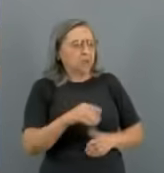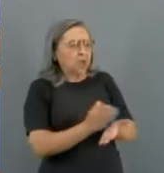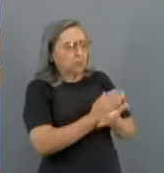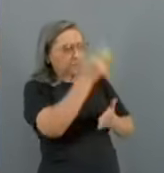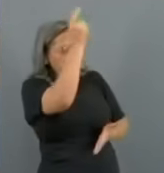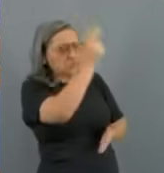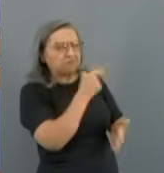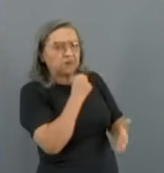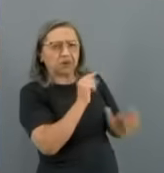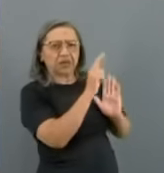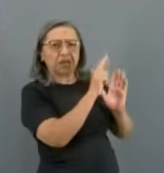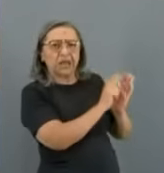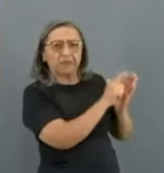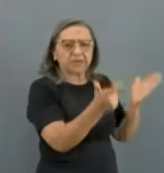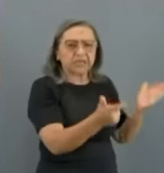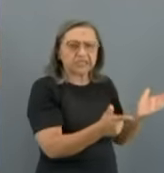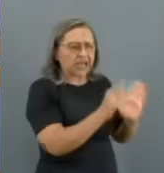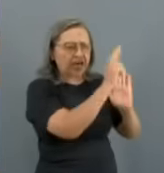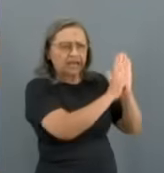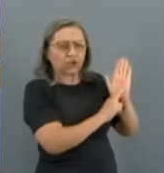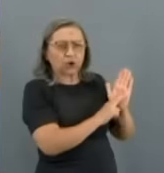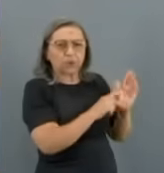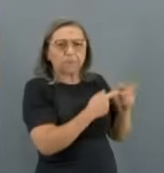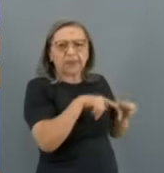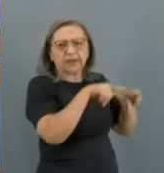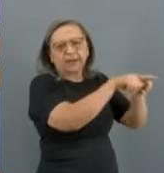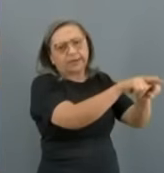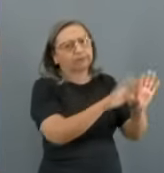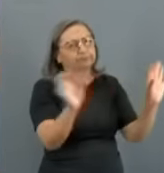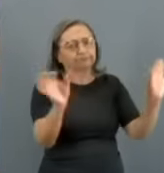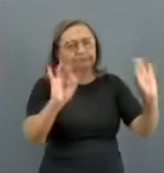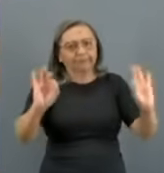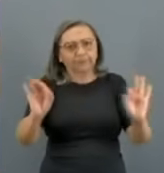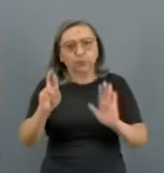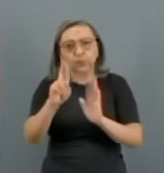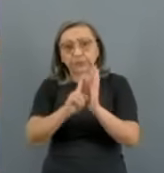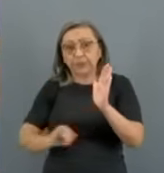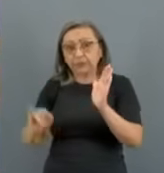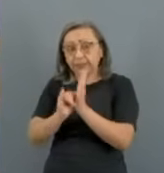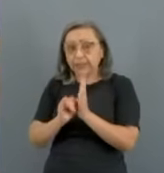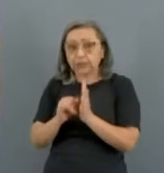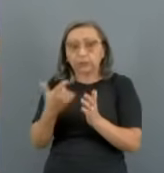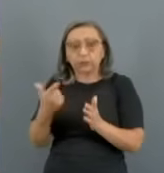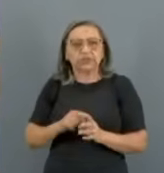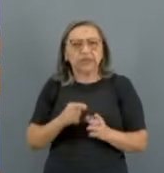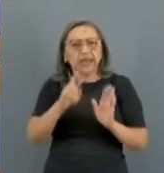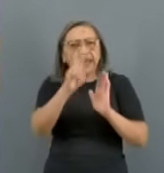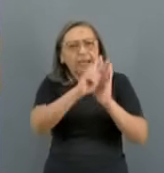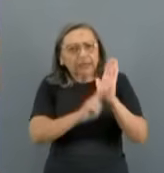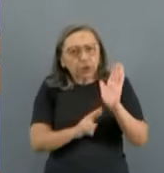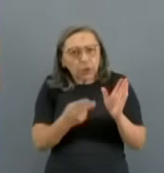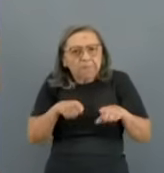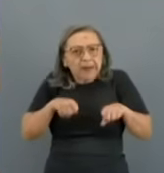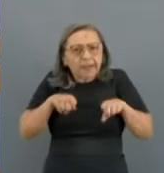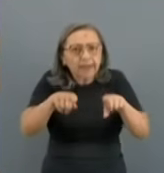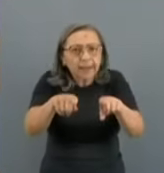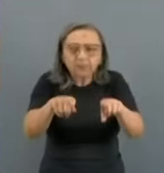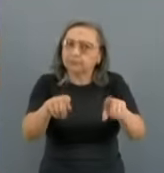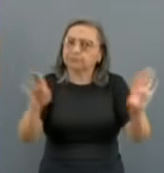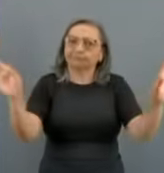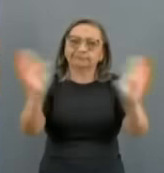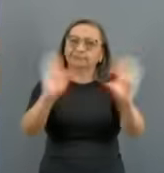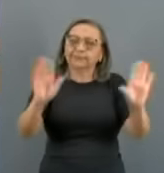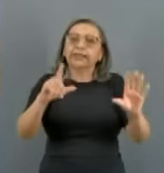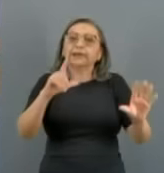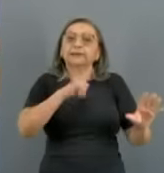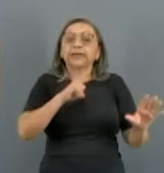relatório paralelo. Essa figura no regimento interno não existe. Relatório paralelo, não. O que existe é a comissão